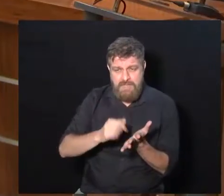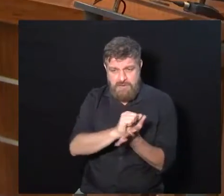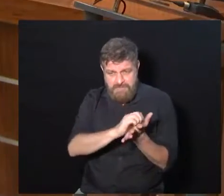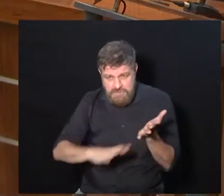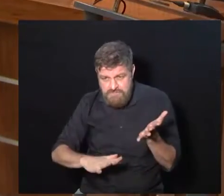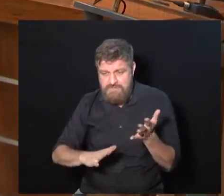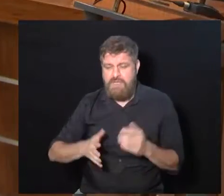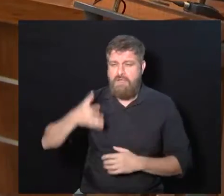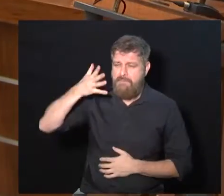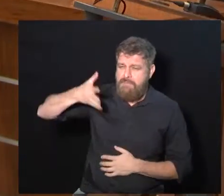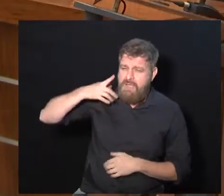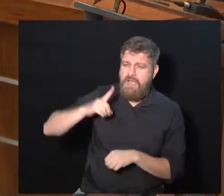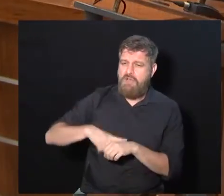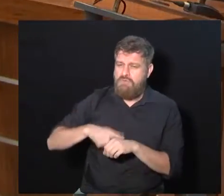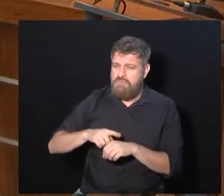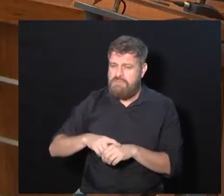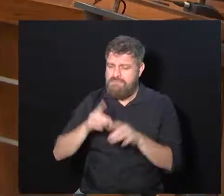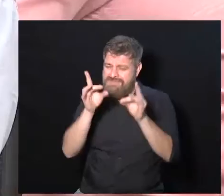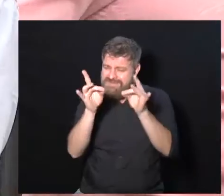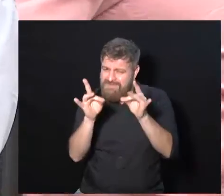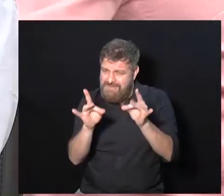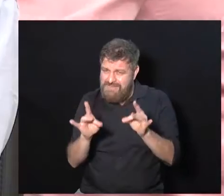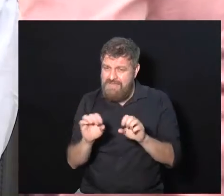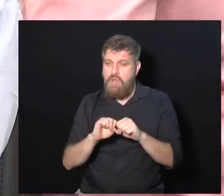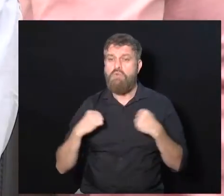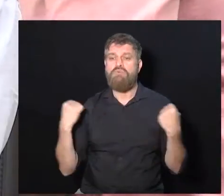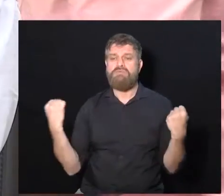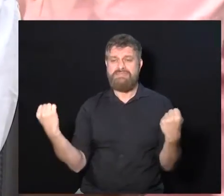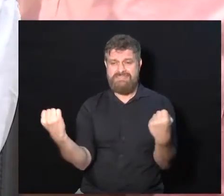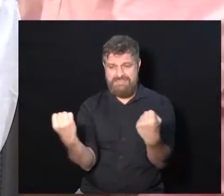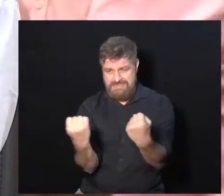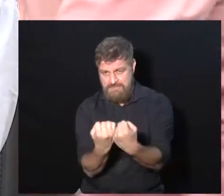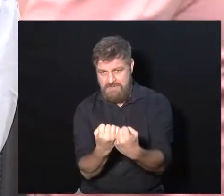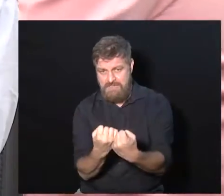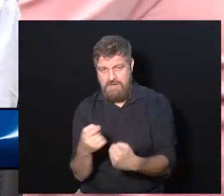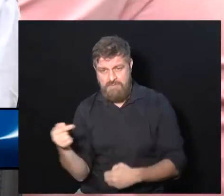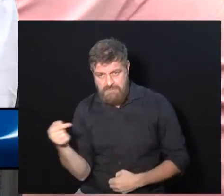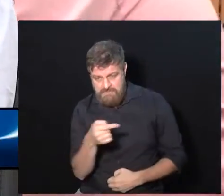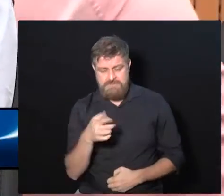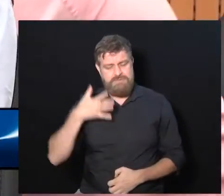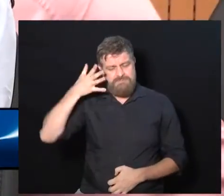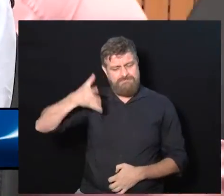com mais tempo, com mais detalhe, um seminário para falar eu acho que